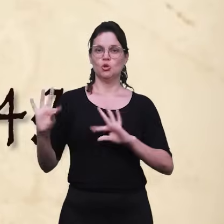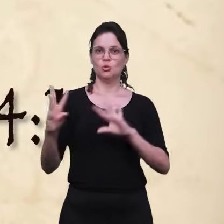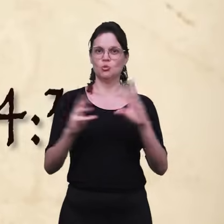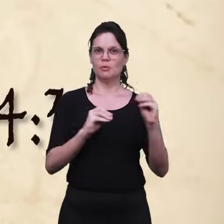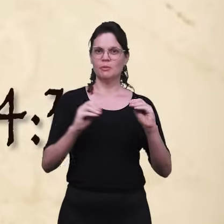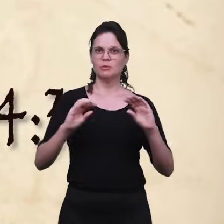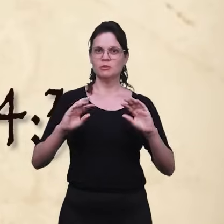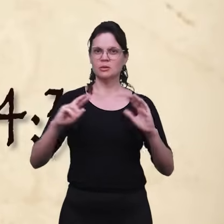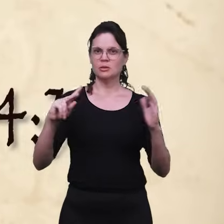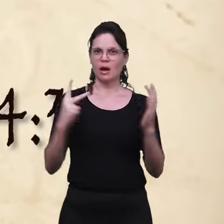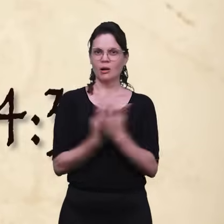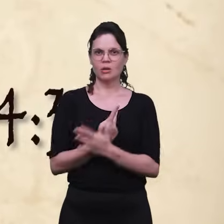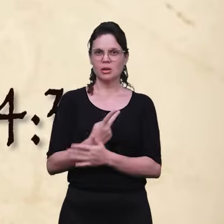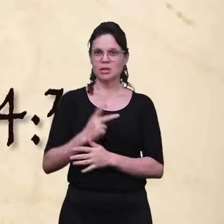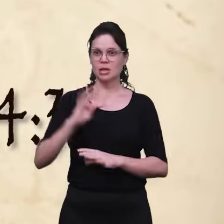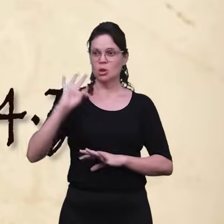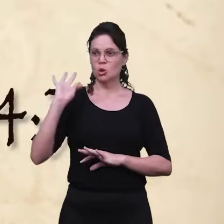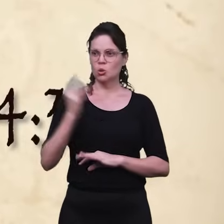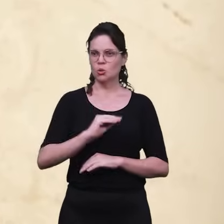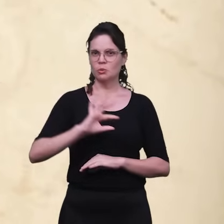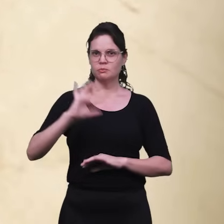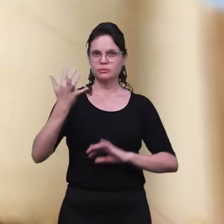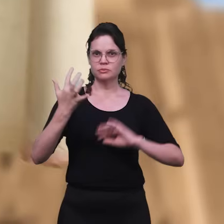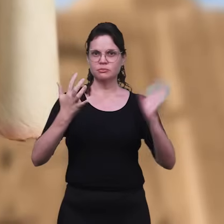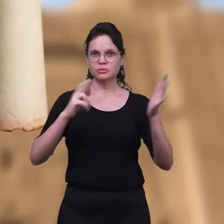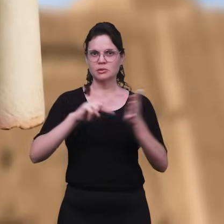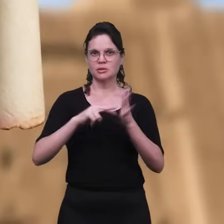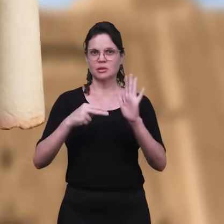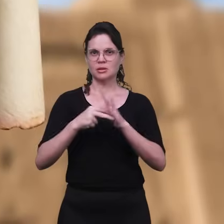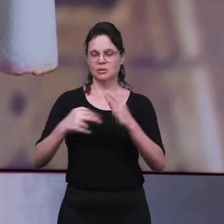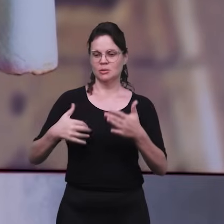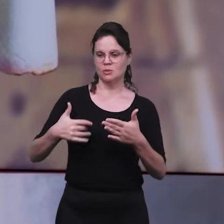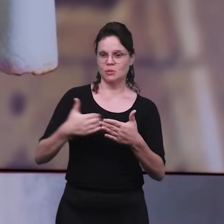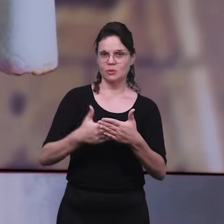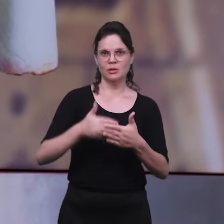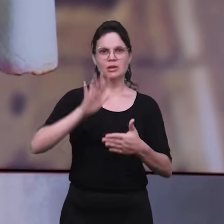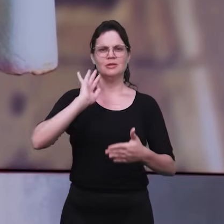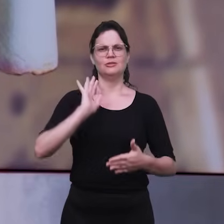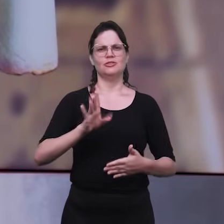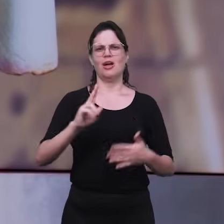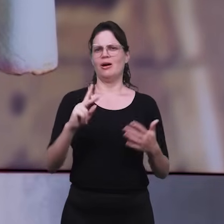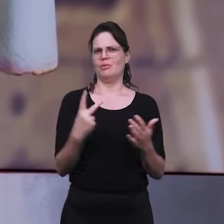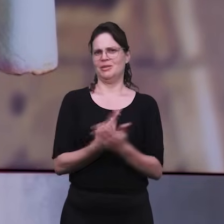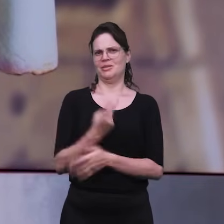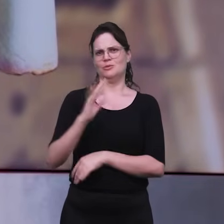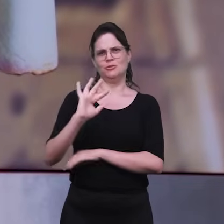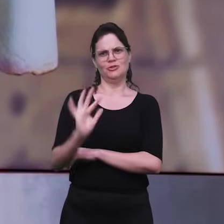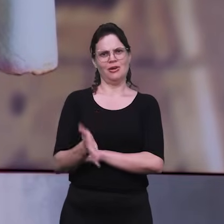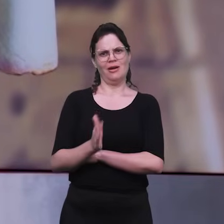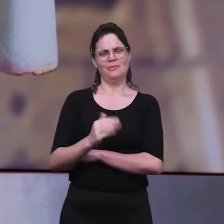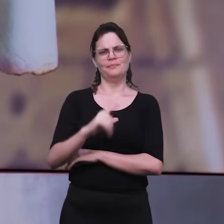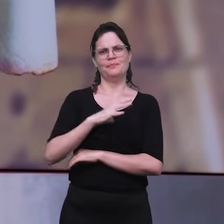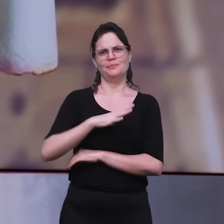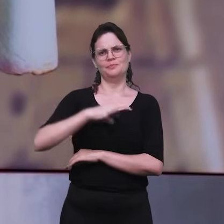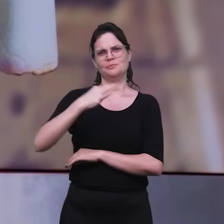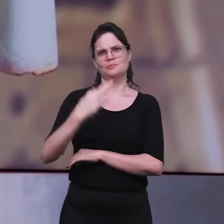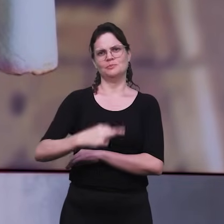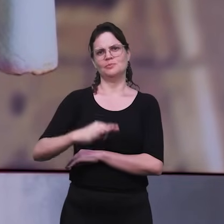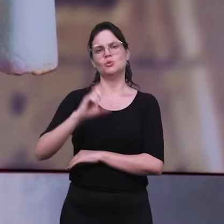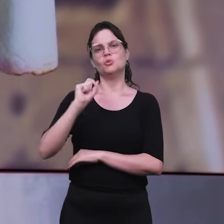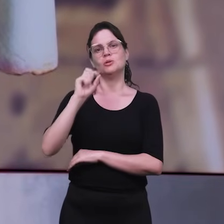isso acontecer, ele está às portas. Como tudo isso já aconteceu, temos a